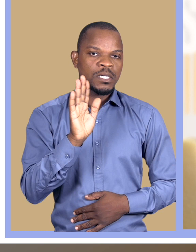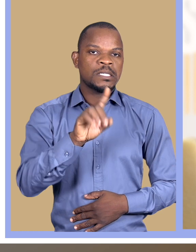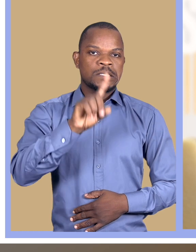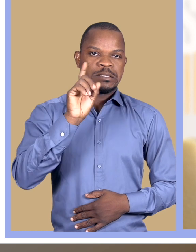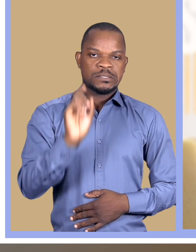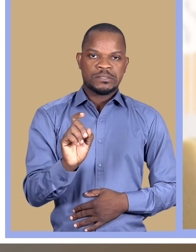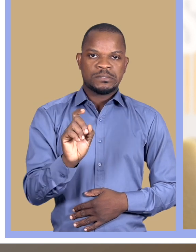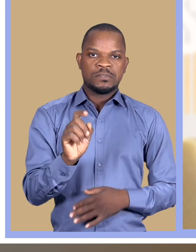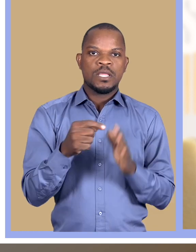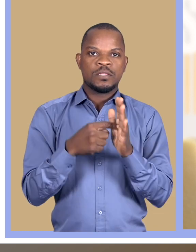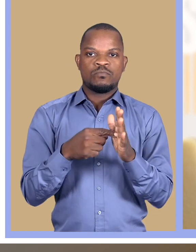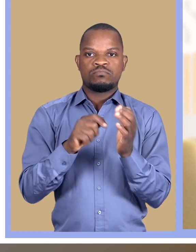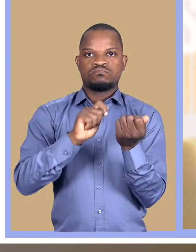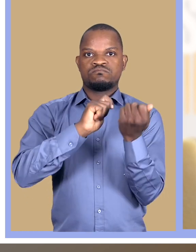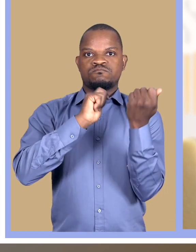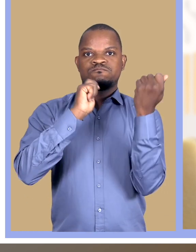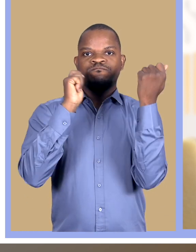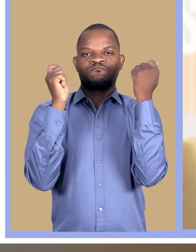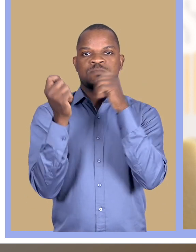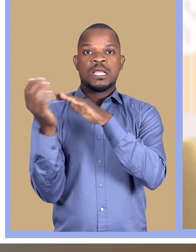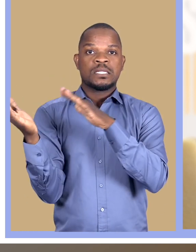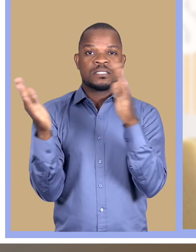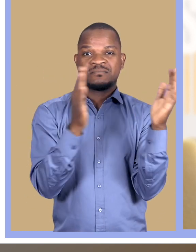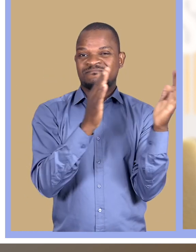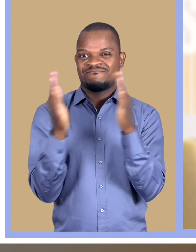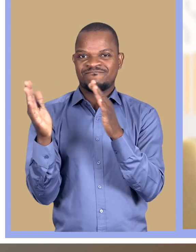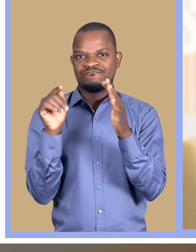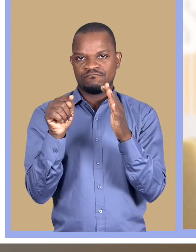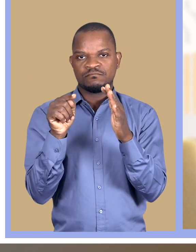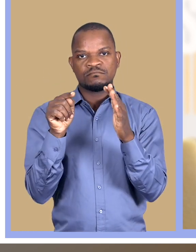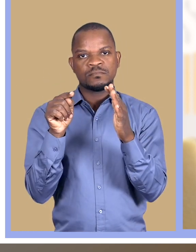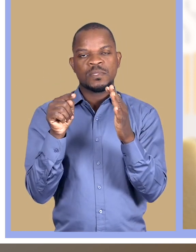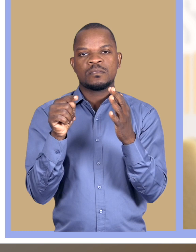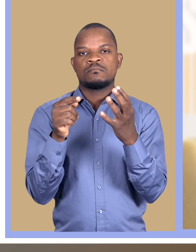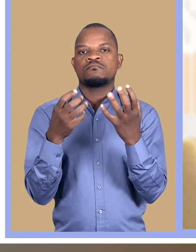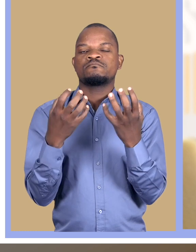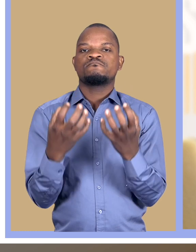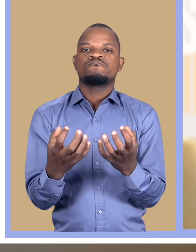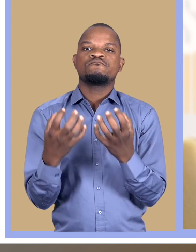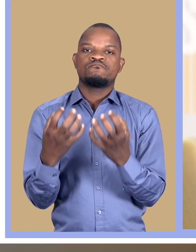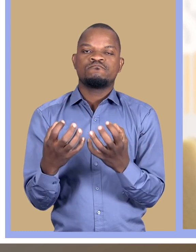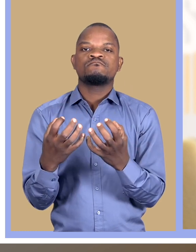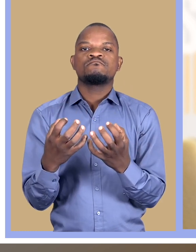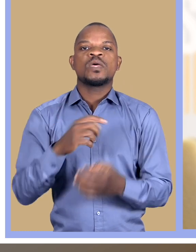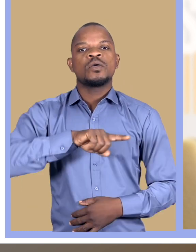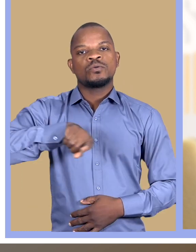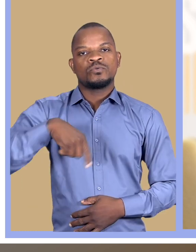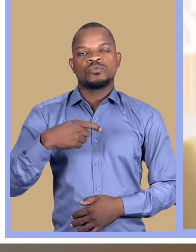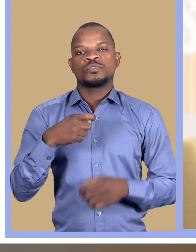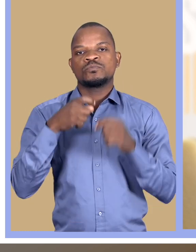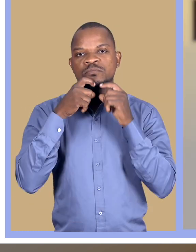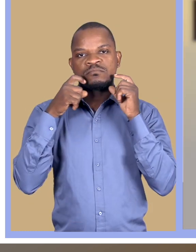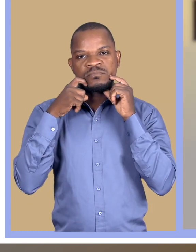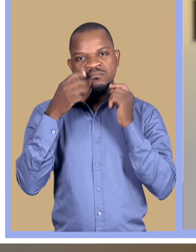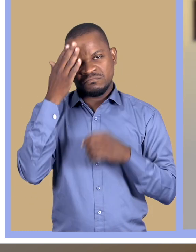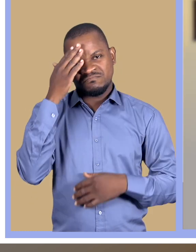de mudanças climáticas propriamente dita como conceito, ainda não temos esse conhecimento a nível da